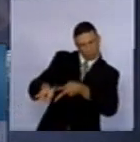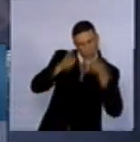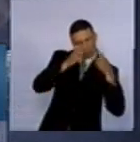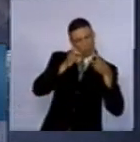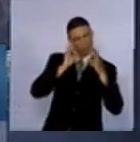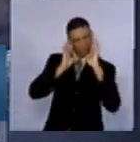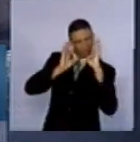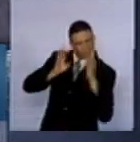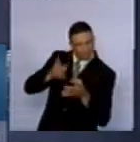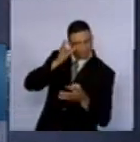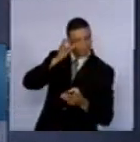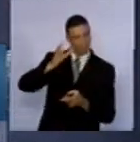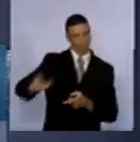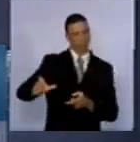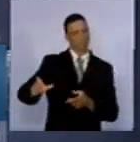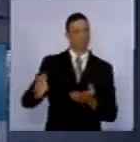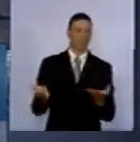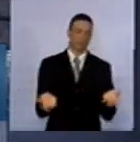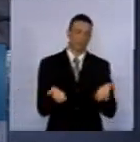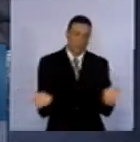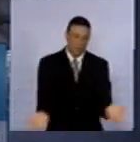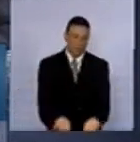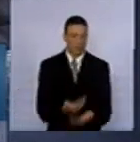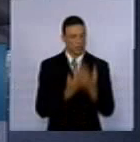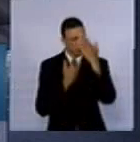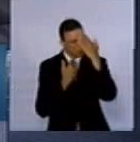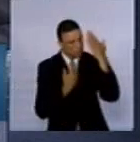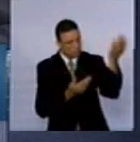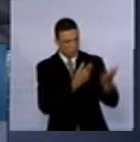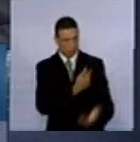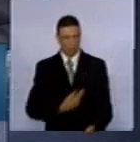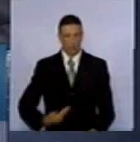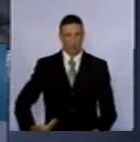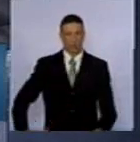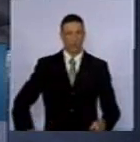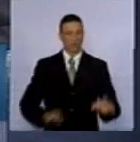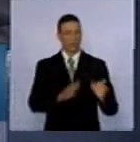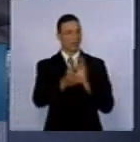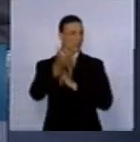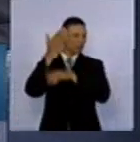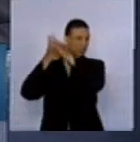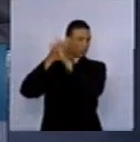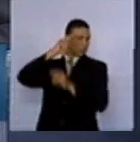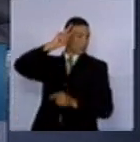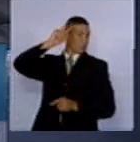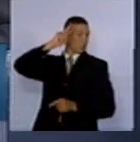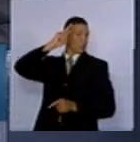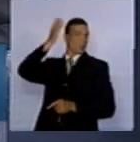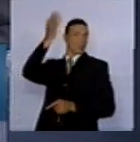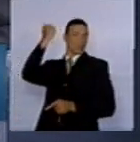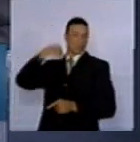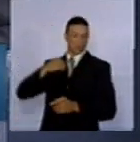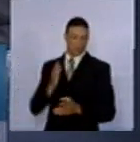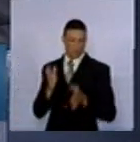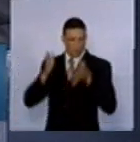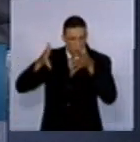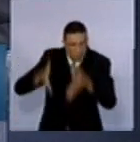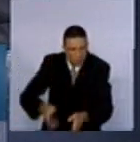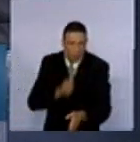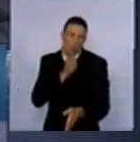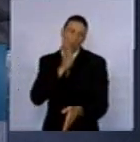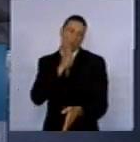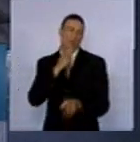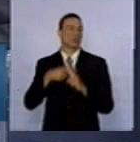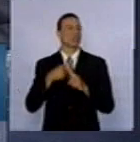bastante atenção para esse tema não mais eu quero agradecer senhor não pode estar aqui na outra audiência uma questão de viagem